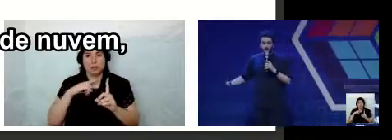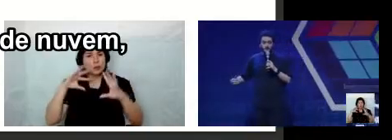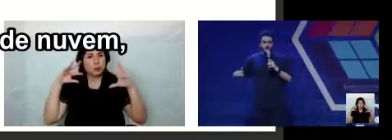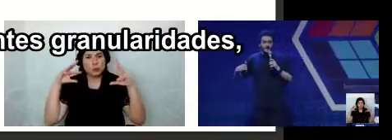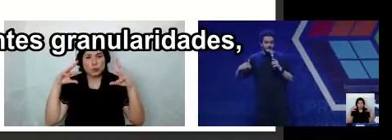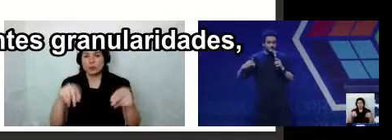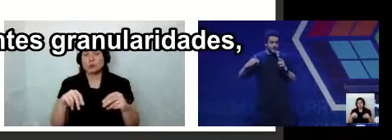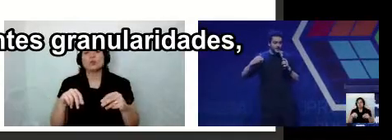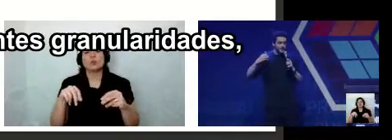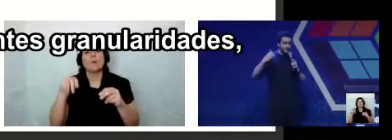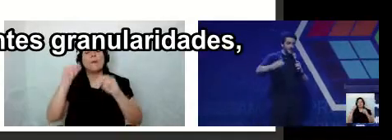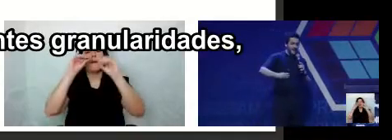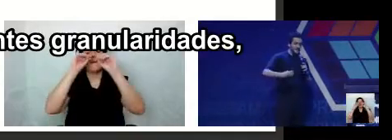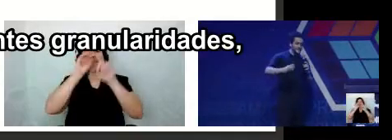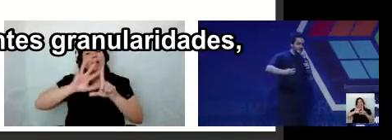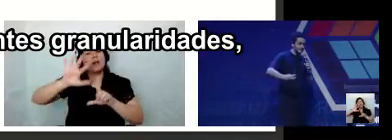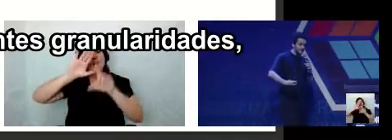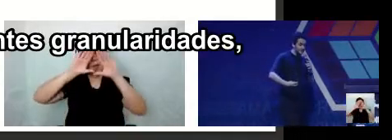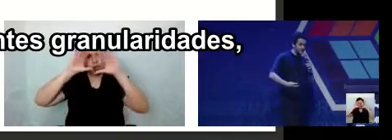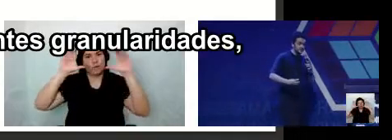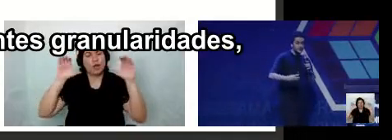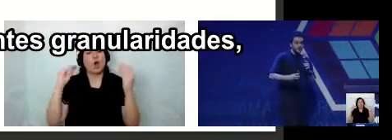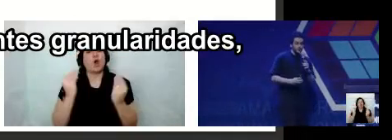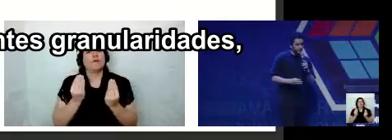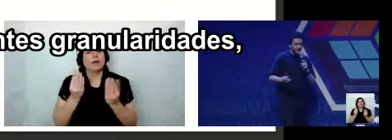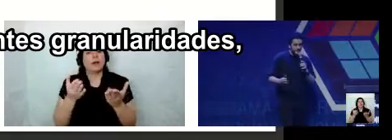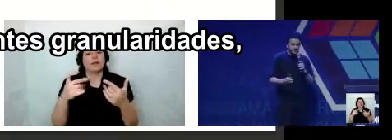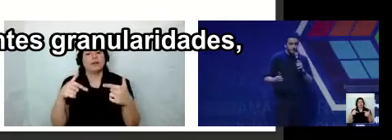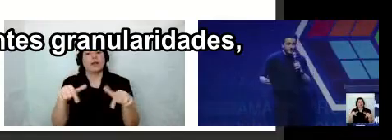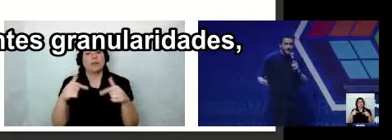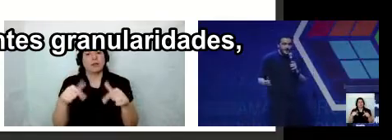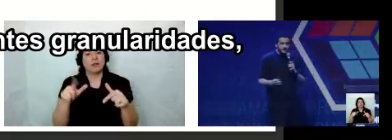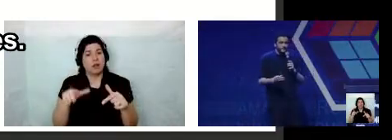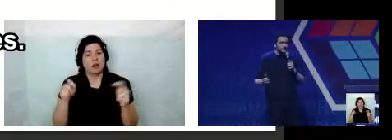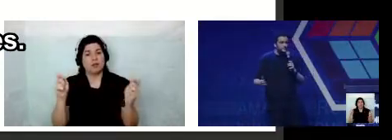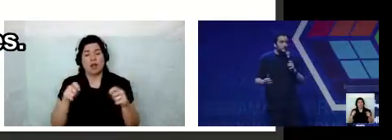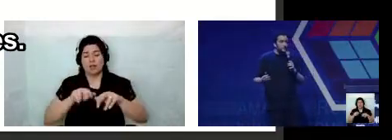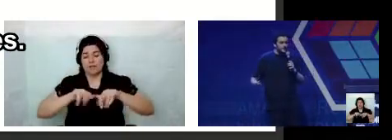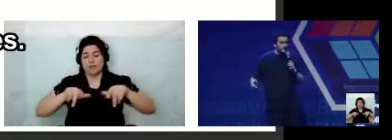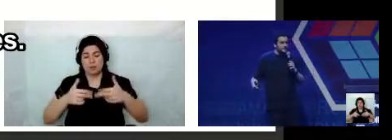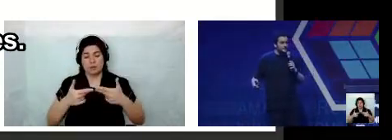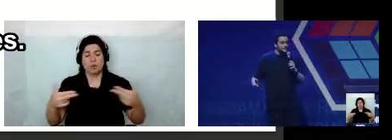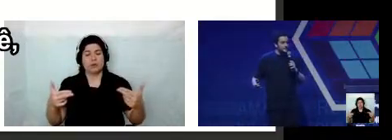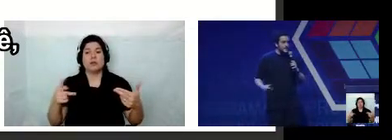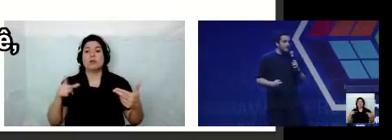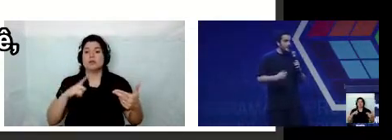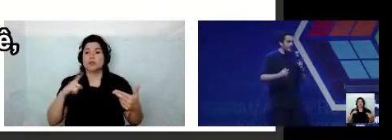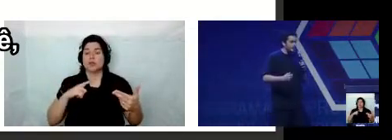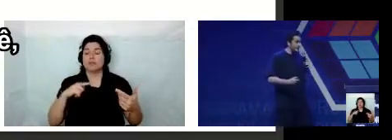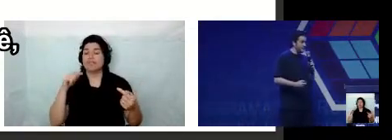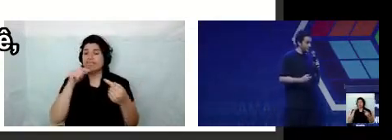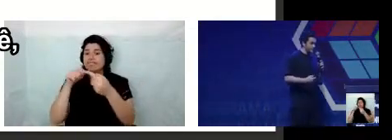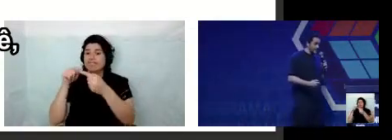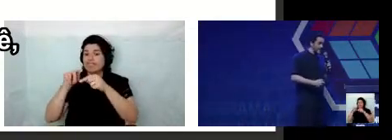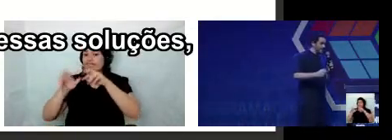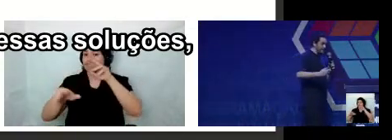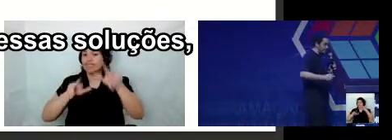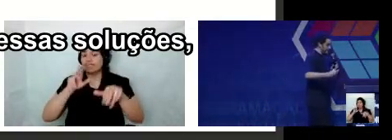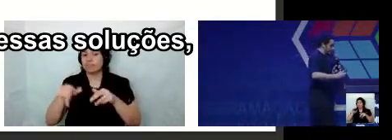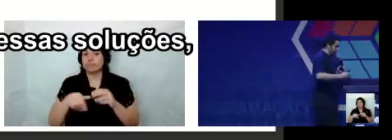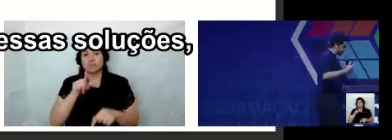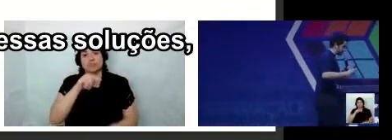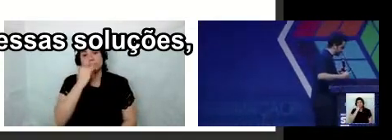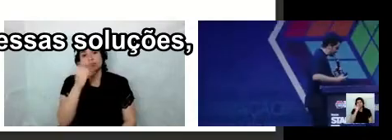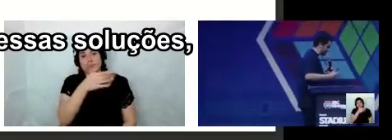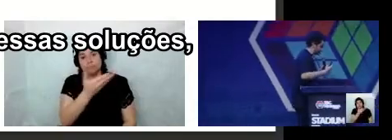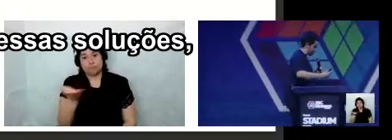plataformas em nuvem, elas fornecem esses serviços com diferentes granularidades, diferentes peculiaridades. E é importante que você, a partir